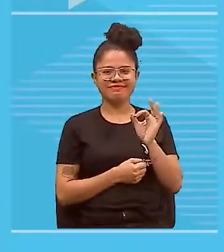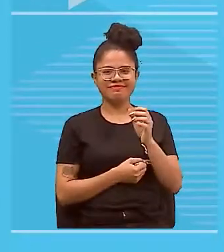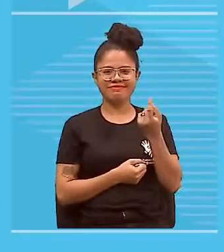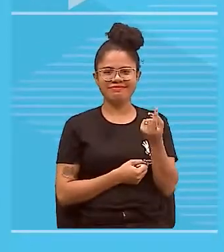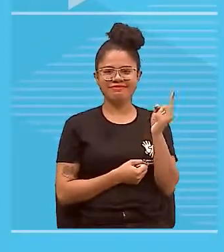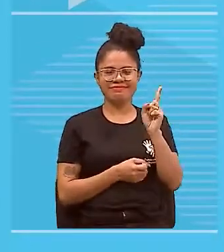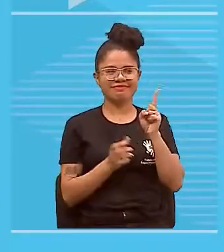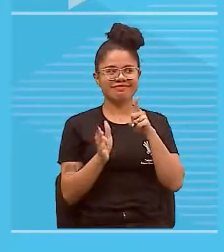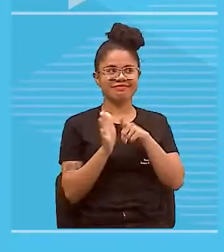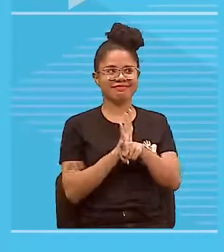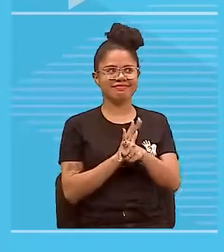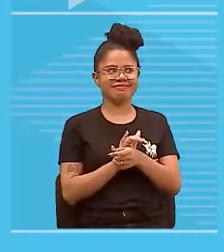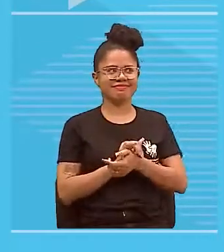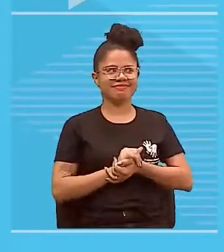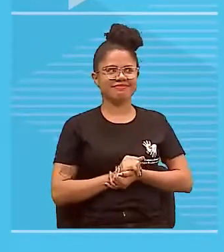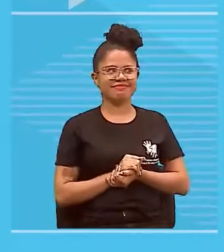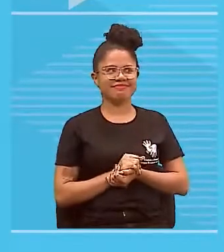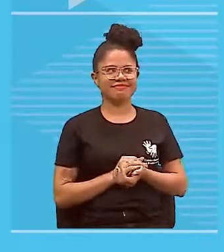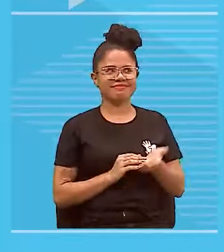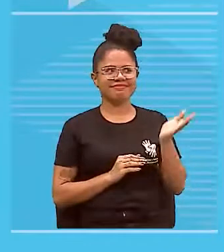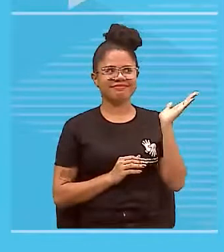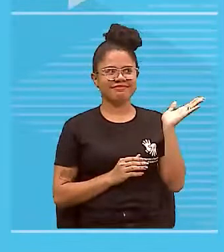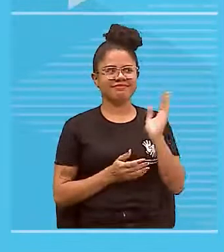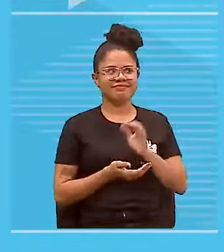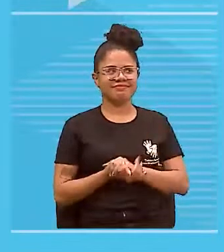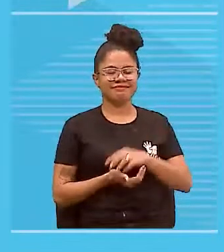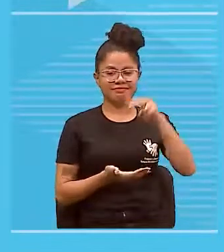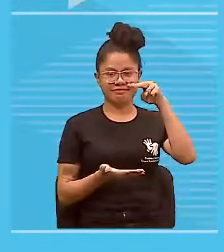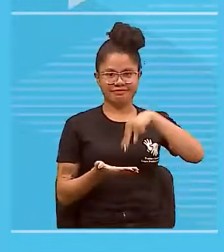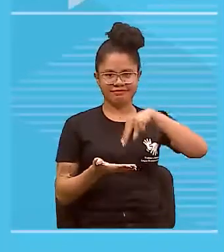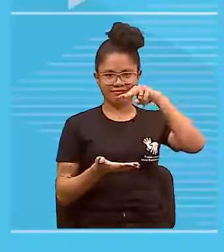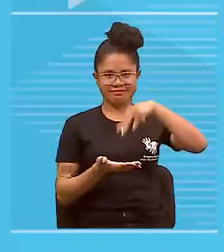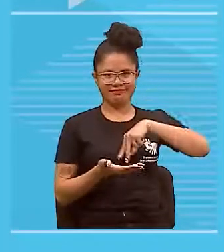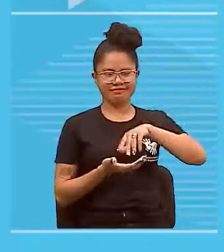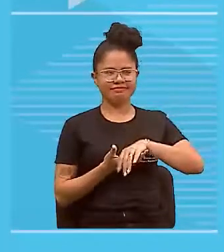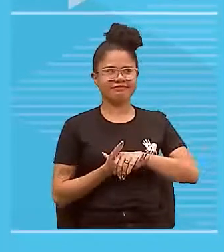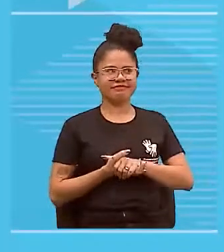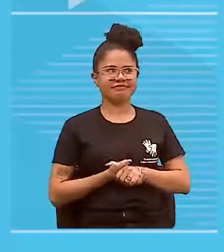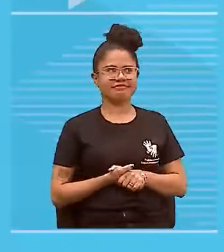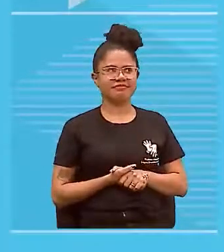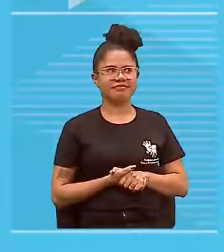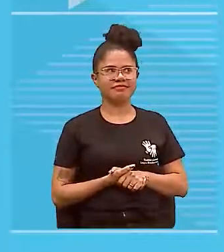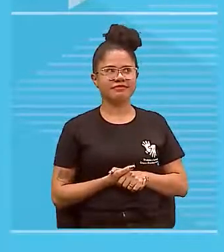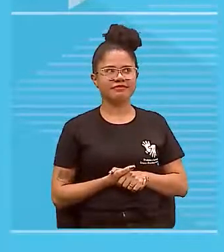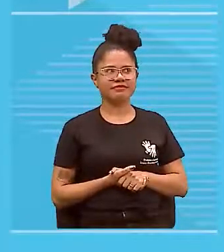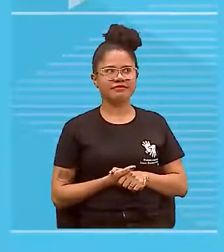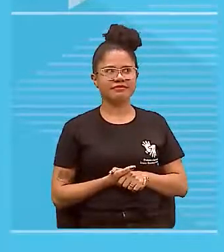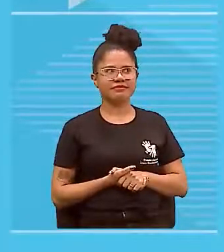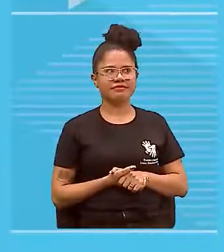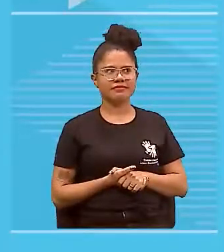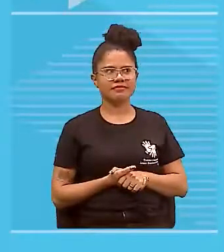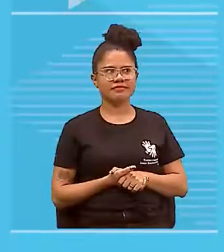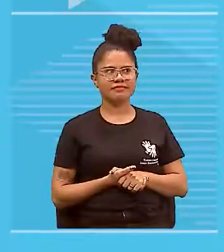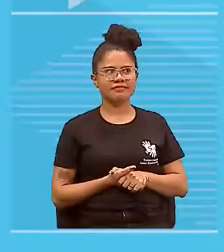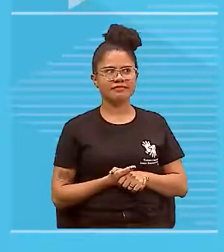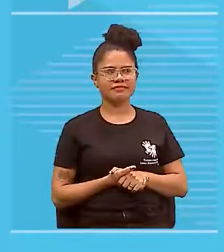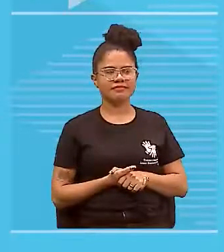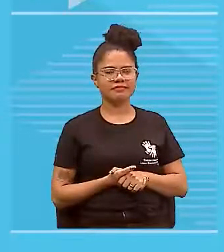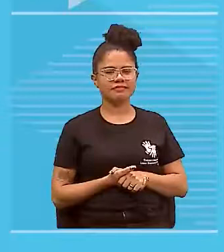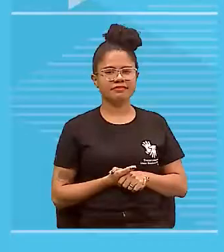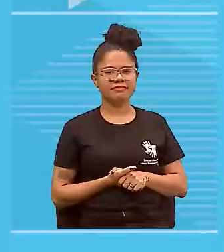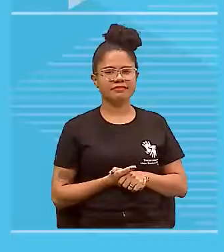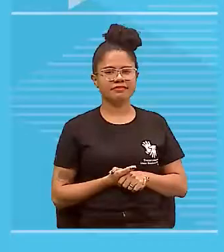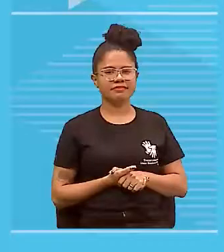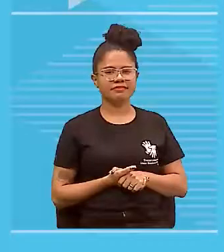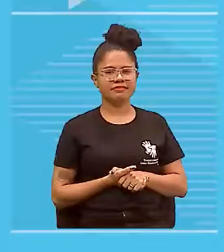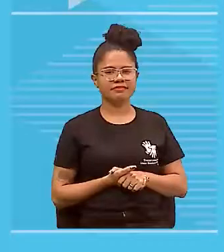a última vamos fazer a última vamos lá Leia o seguinte texto Invernal para responder a questão